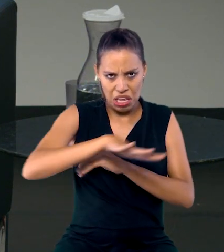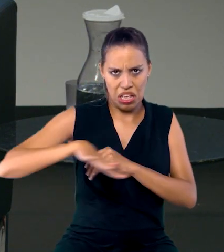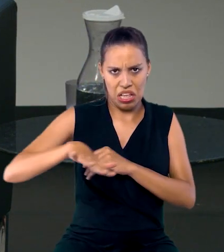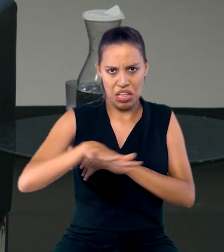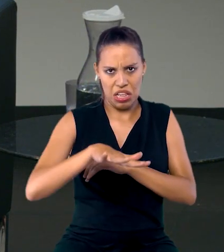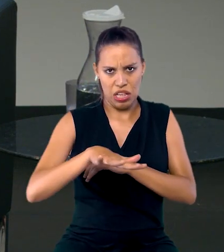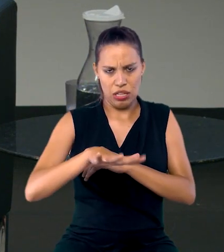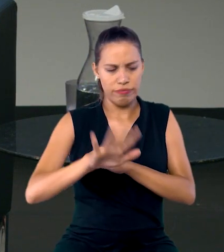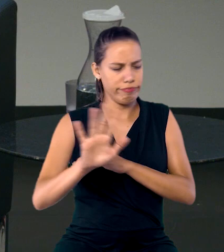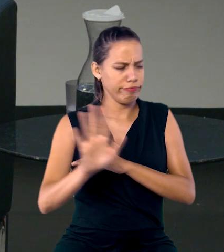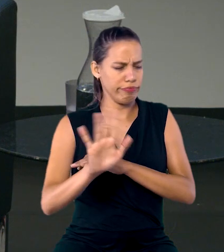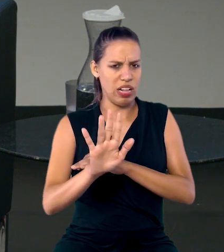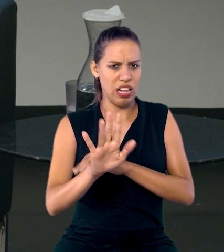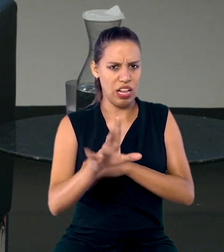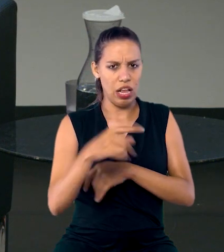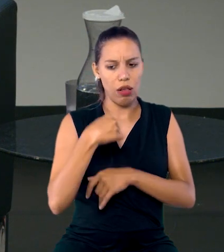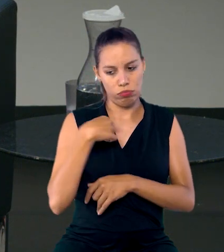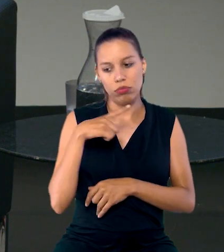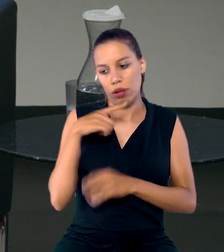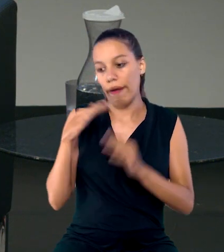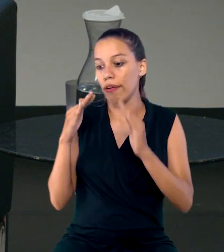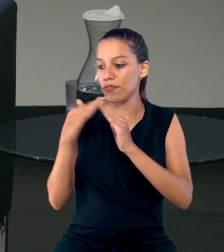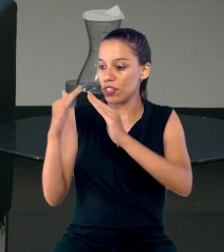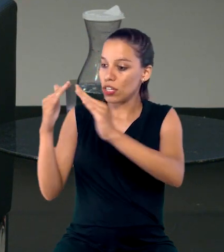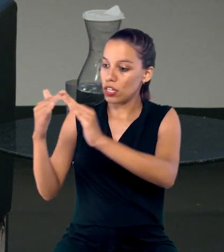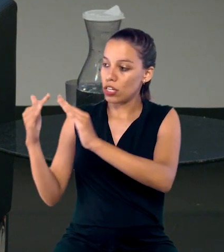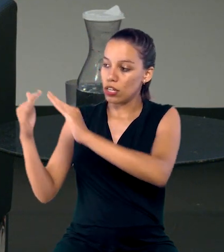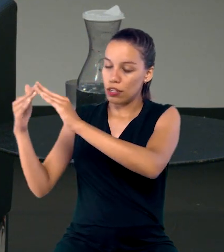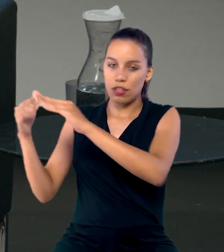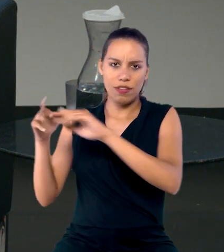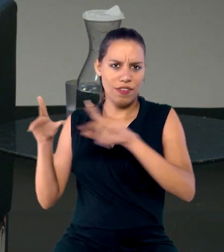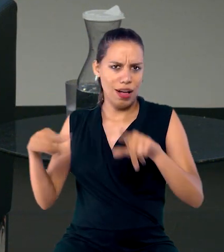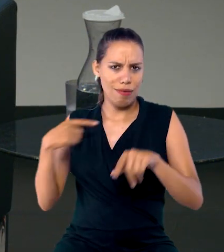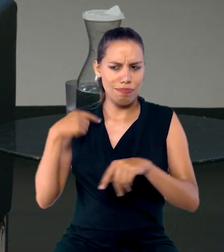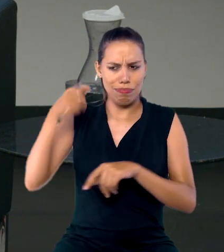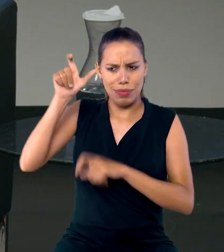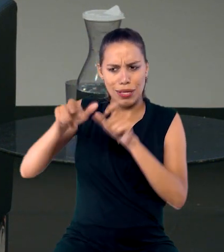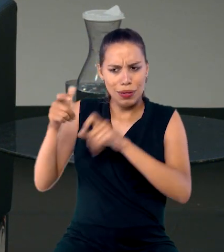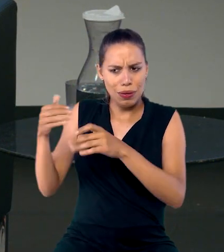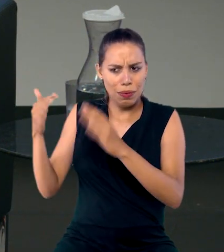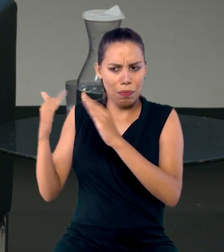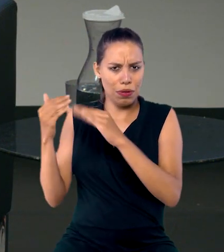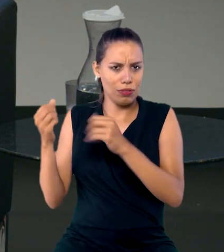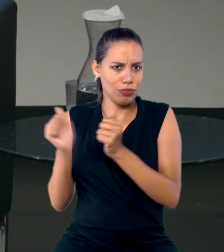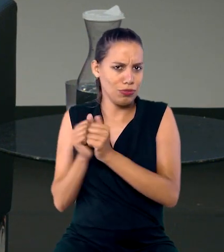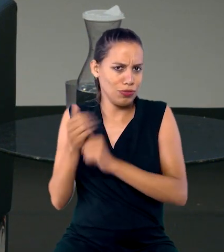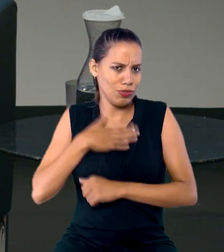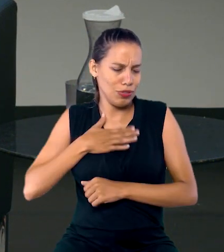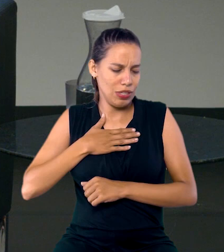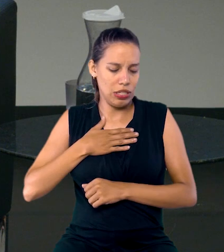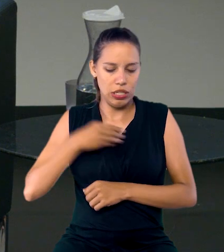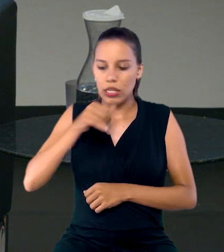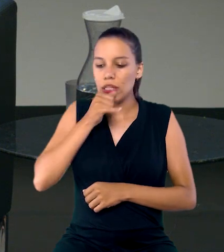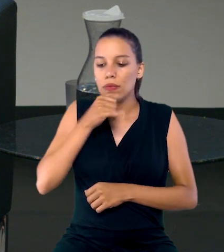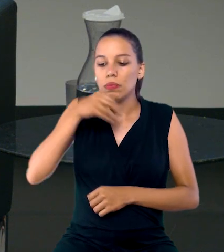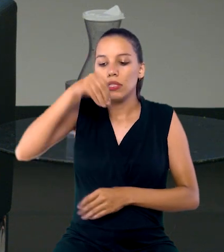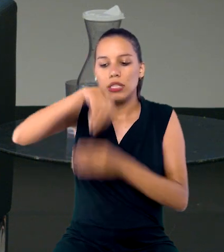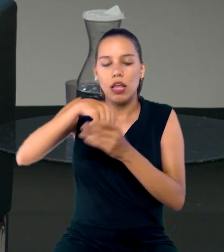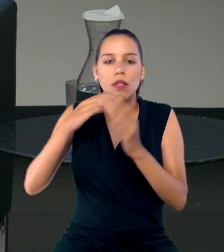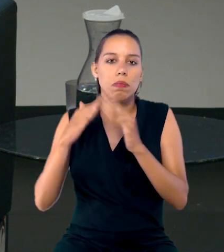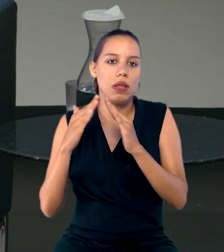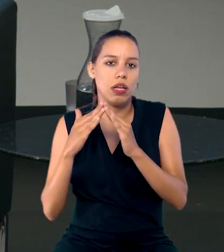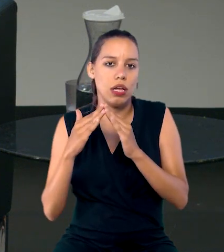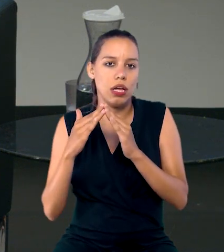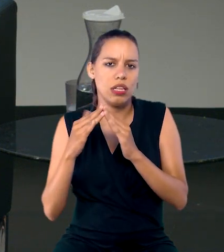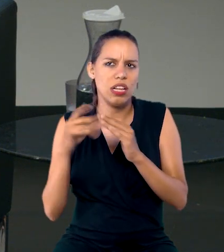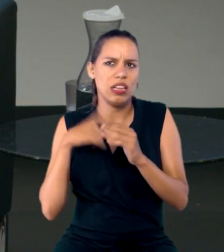Eu tenho um monte de vizinhos, eu tenho um monte de pessoas que moram comigo. Né? Só dentro da minha casa tem